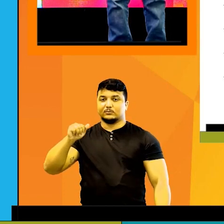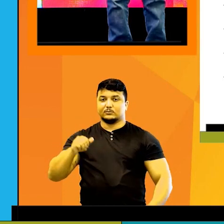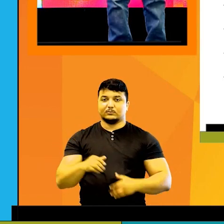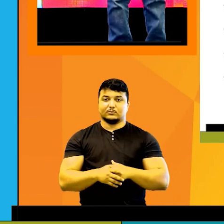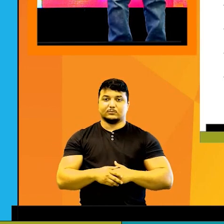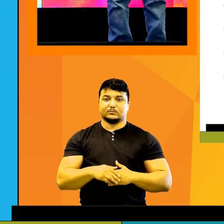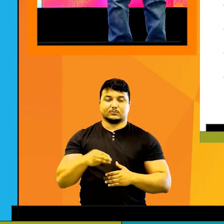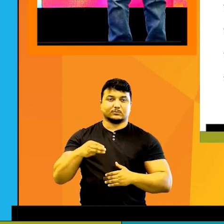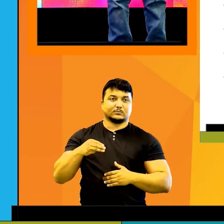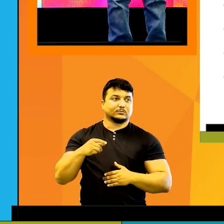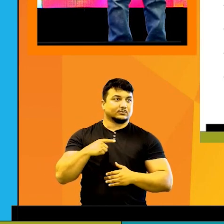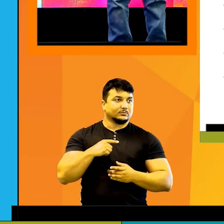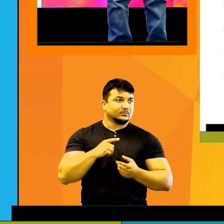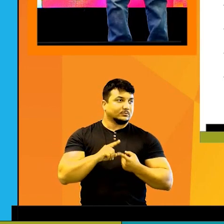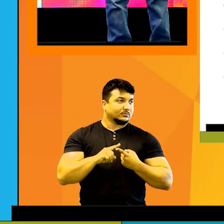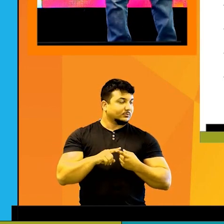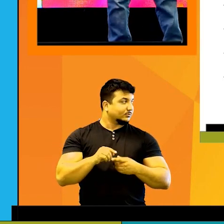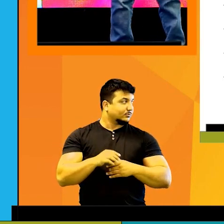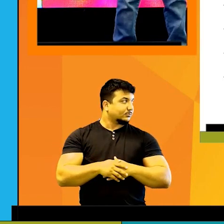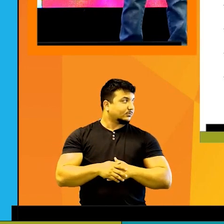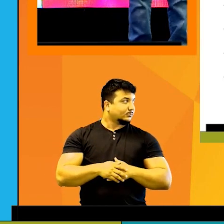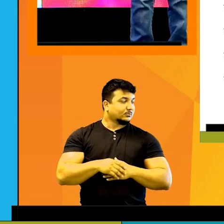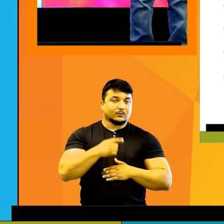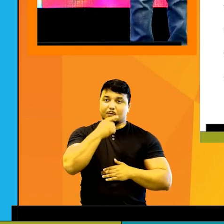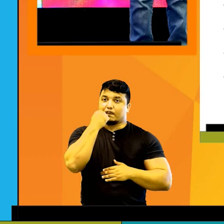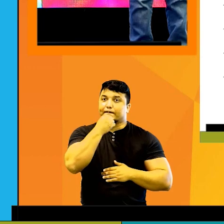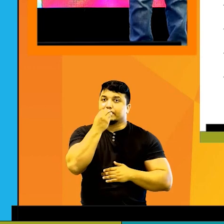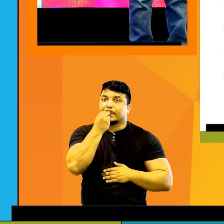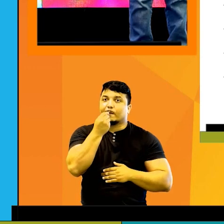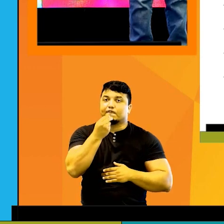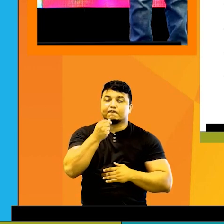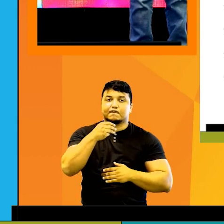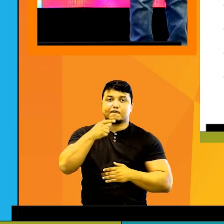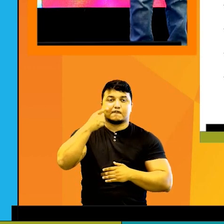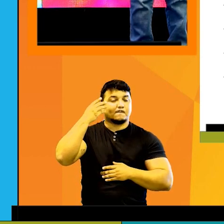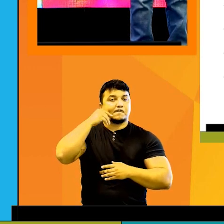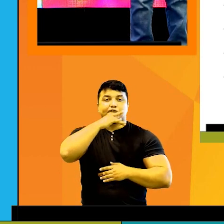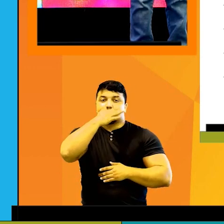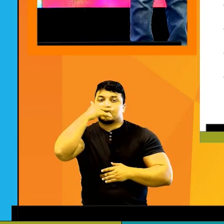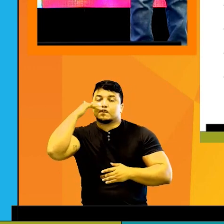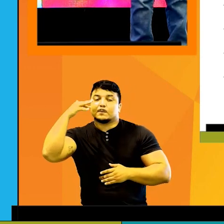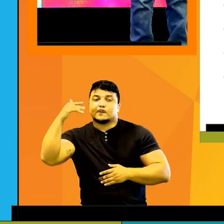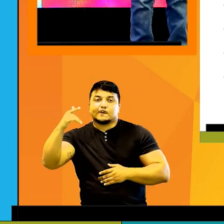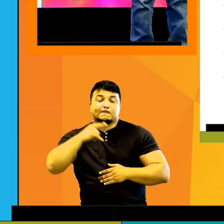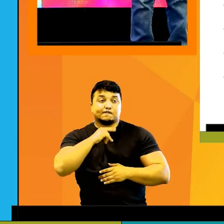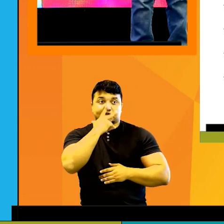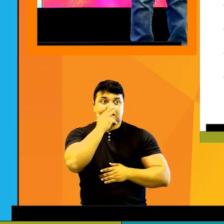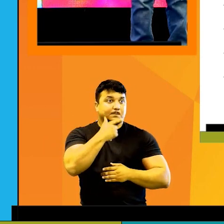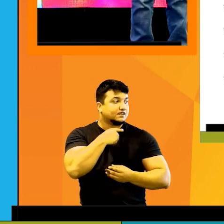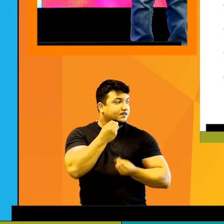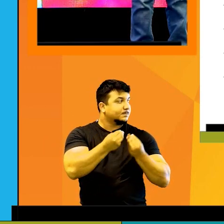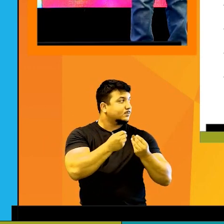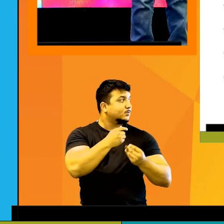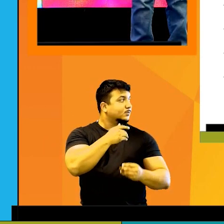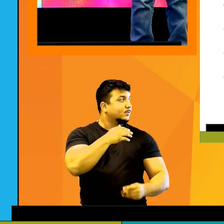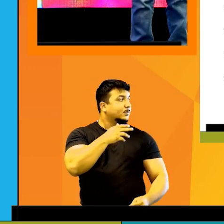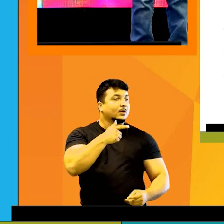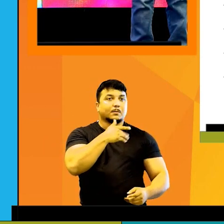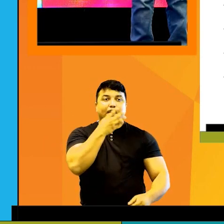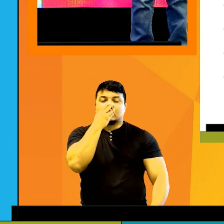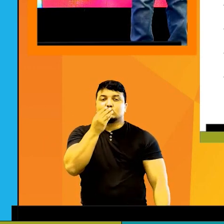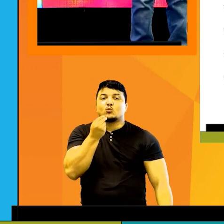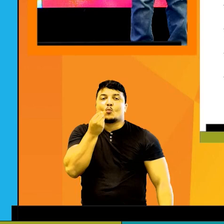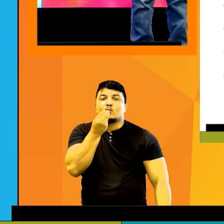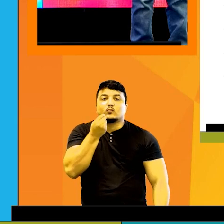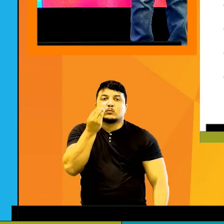diabetes. Porque a mulher tinha os lábios de mel e o hálito de baunilha, quem estuda química sabe que baunilha é uma substância muito